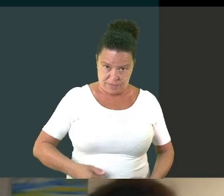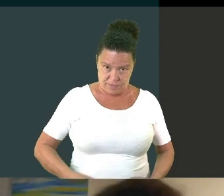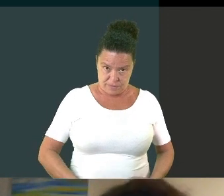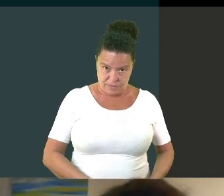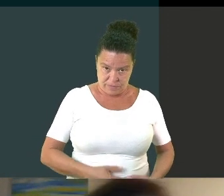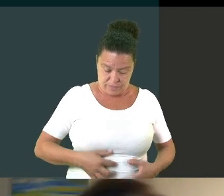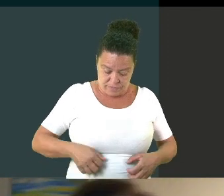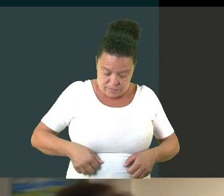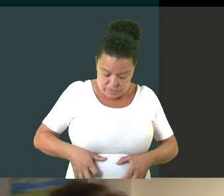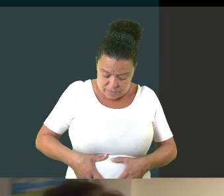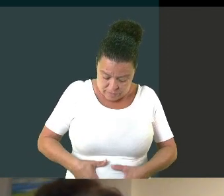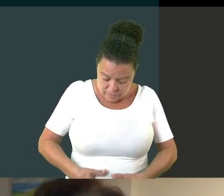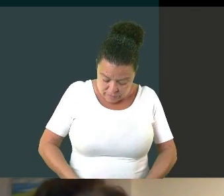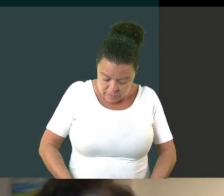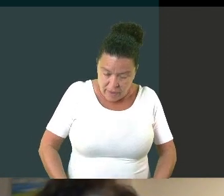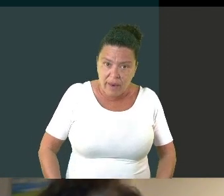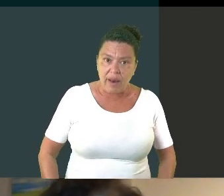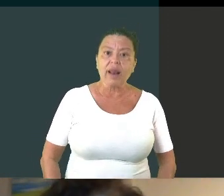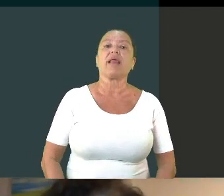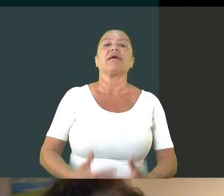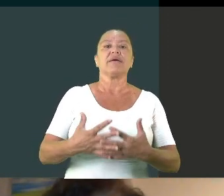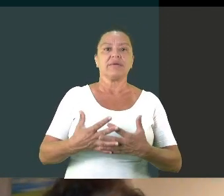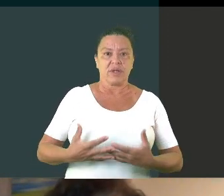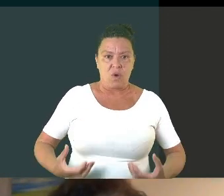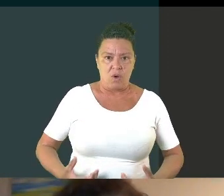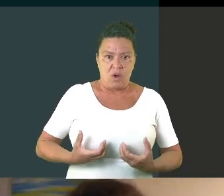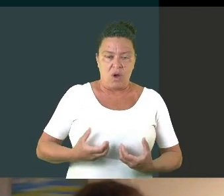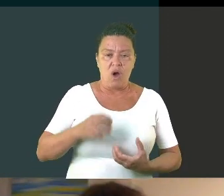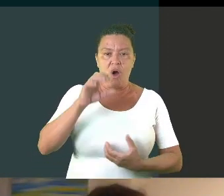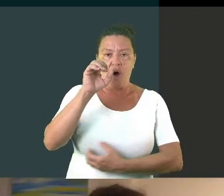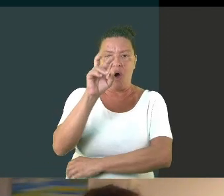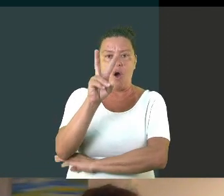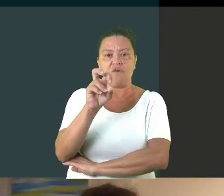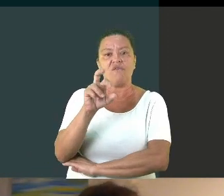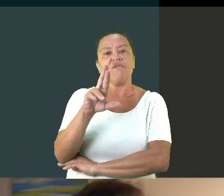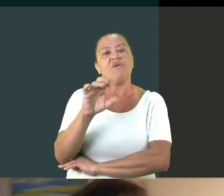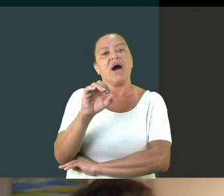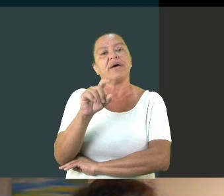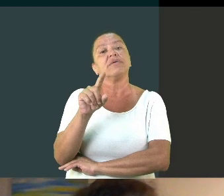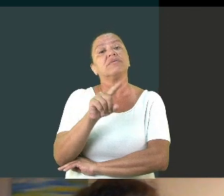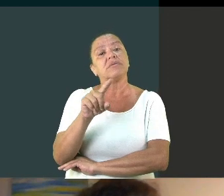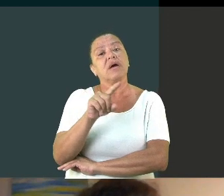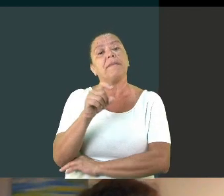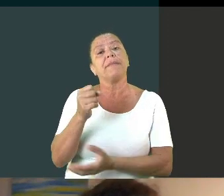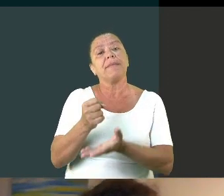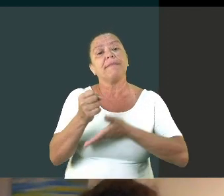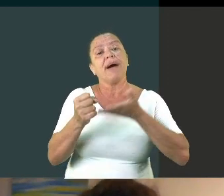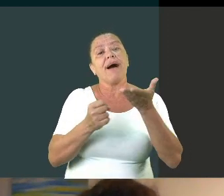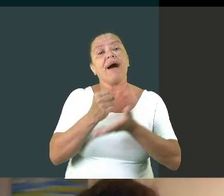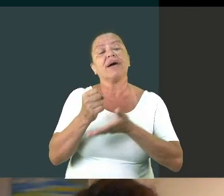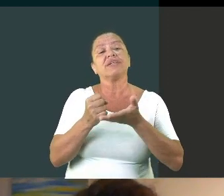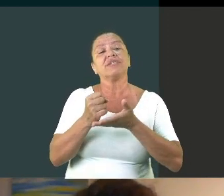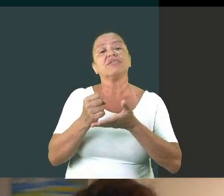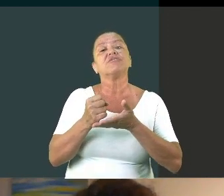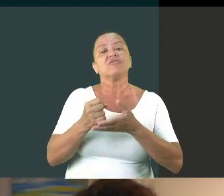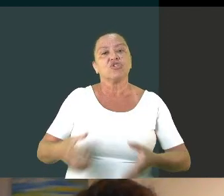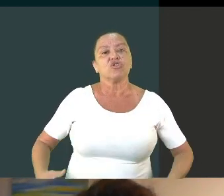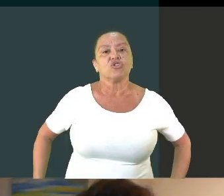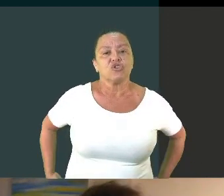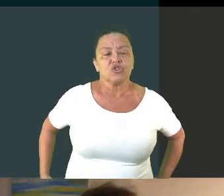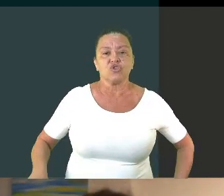os testículos ou com os ovários e o chakra básico com as glândulas